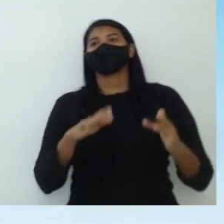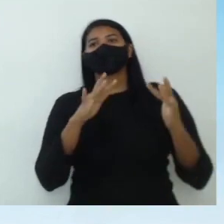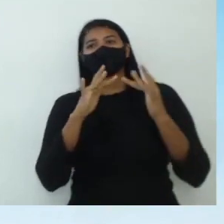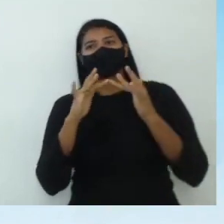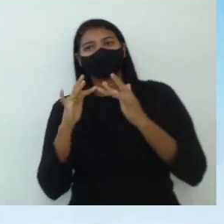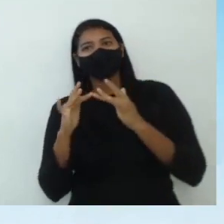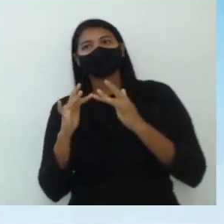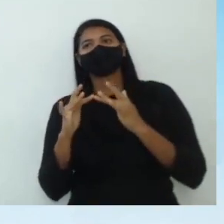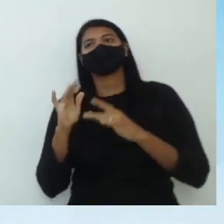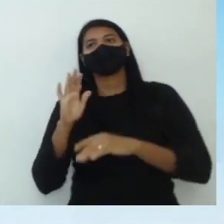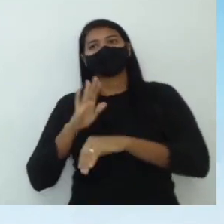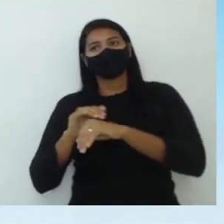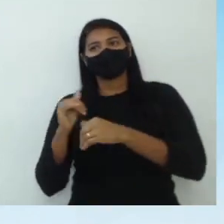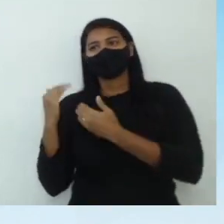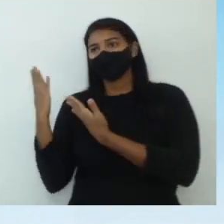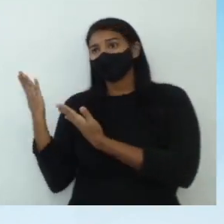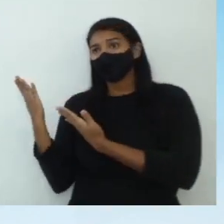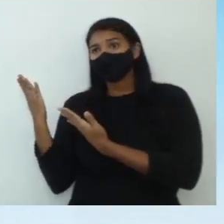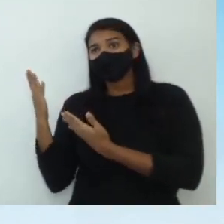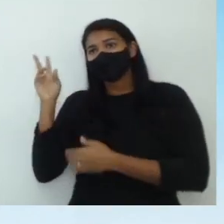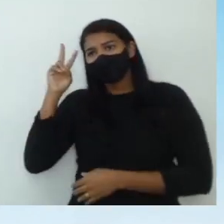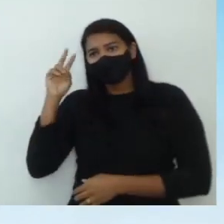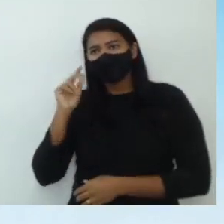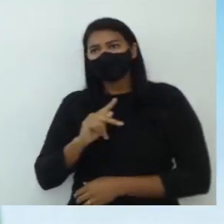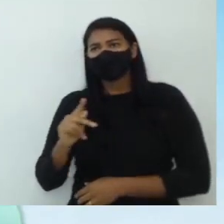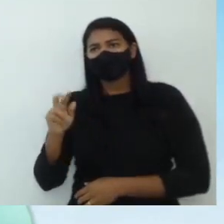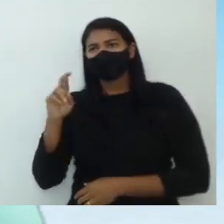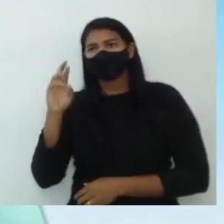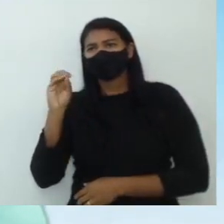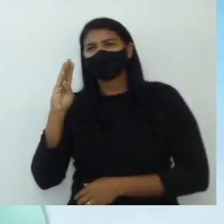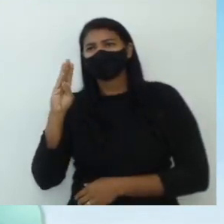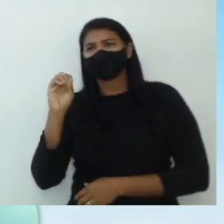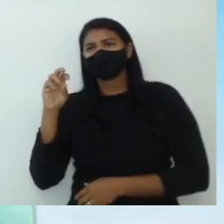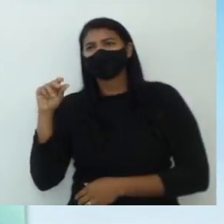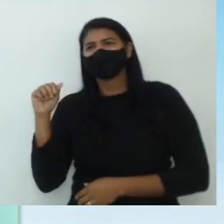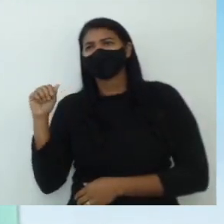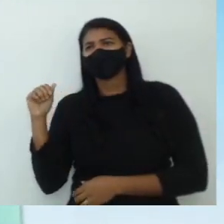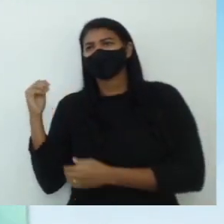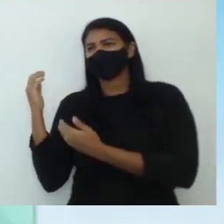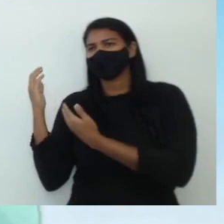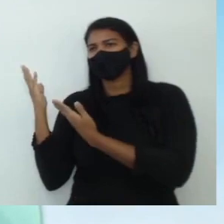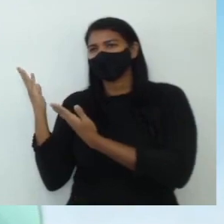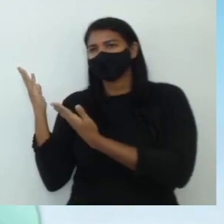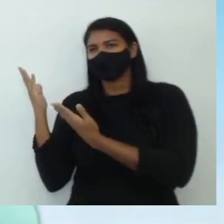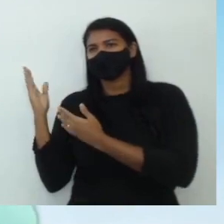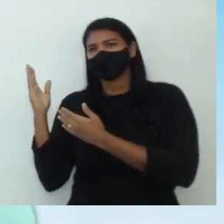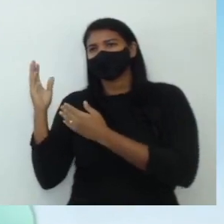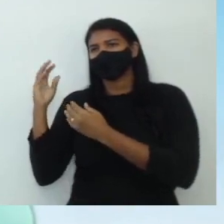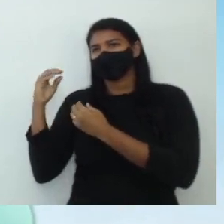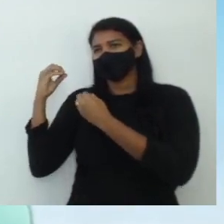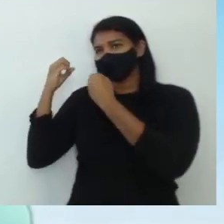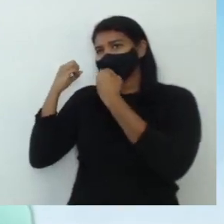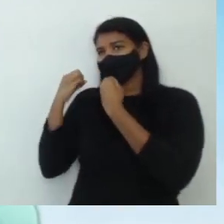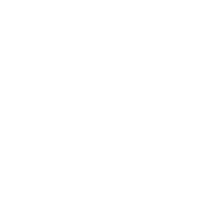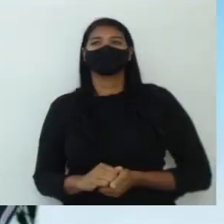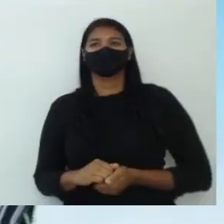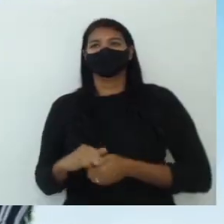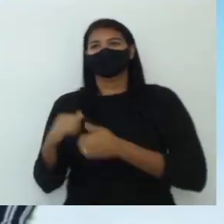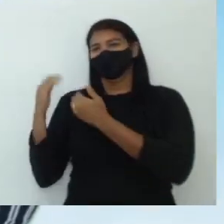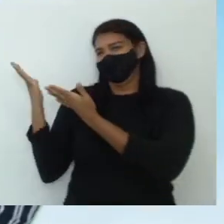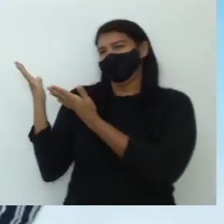de chamar Robson também pra gente se despedir, né? Vamos lá, professora. Vamos lá. 1, 2, 3 e...